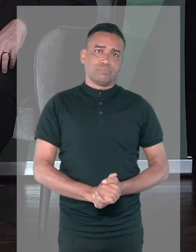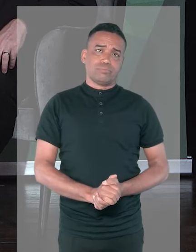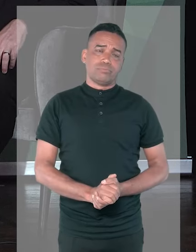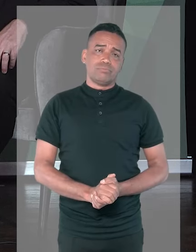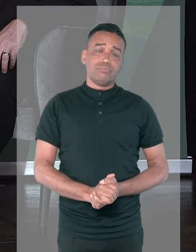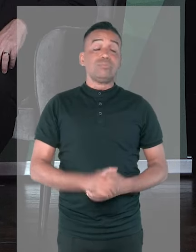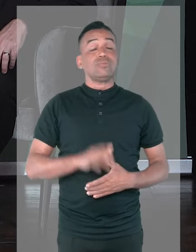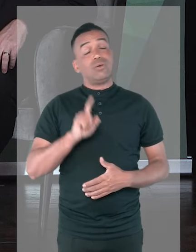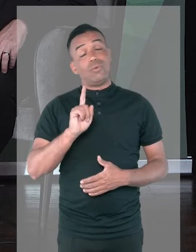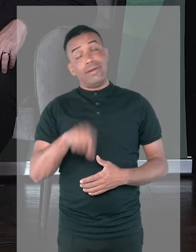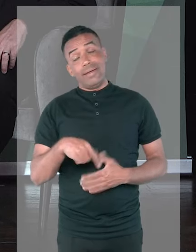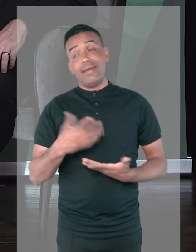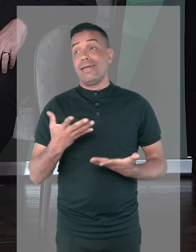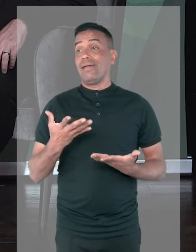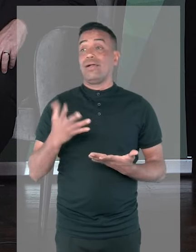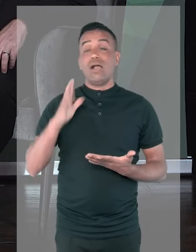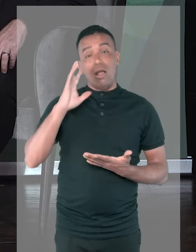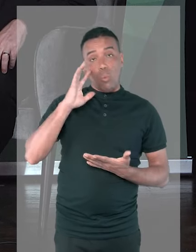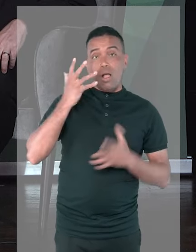Então é um jogo